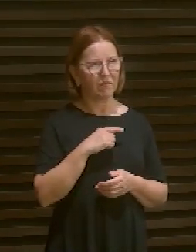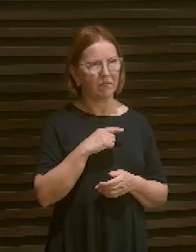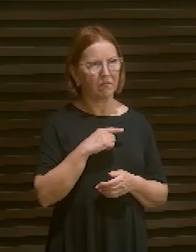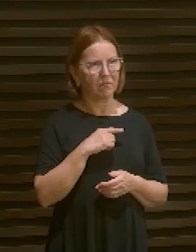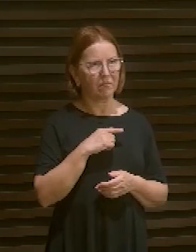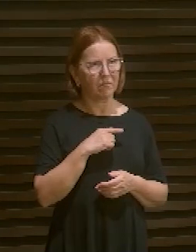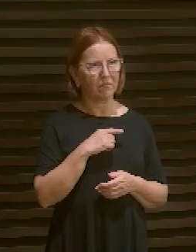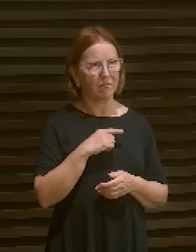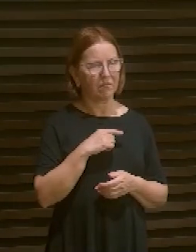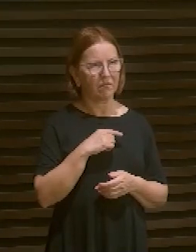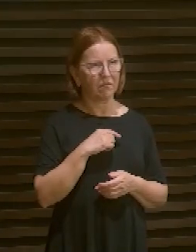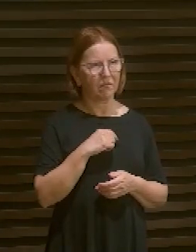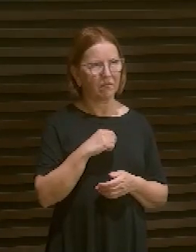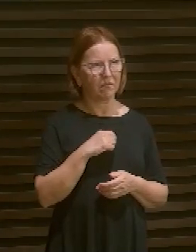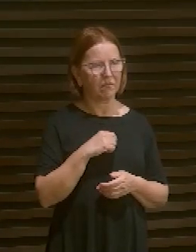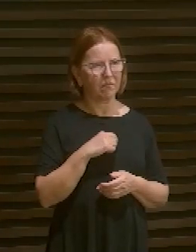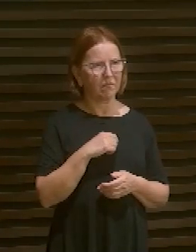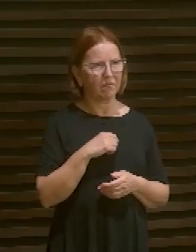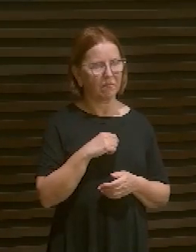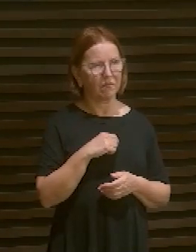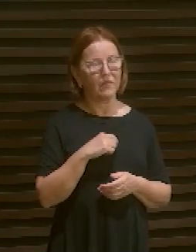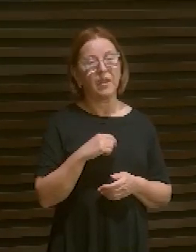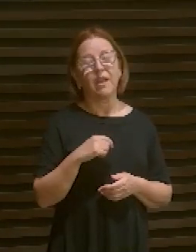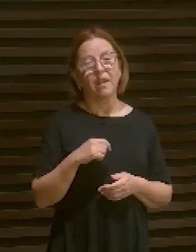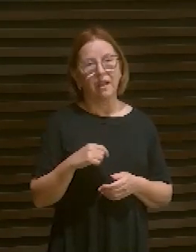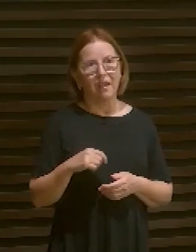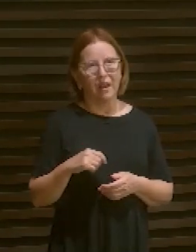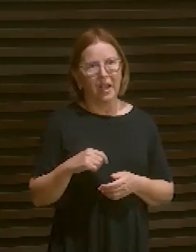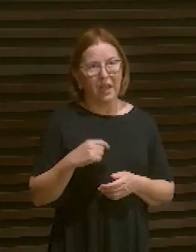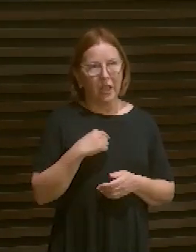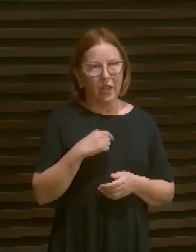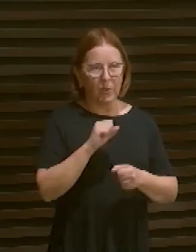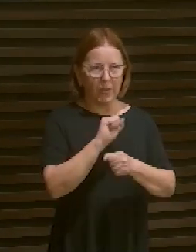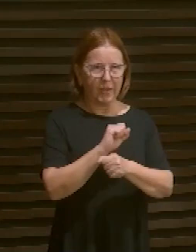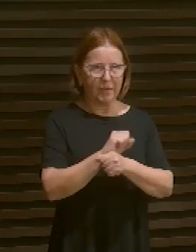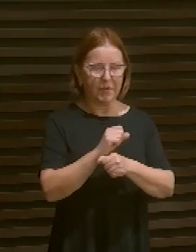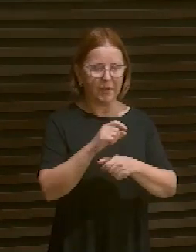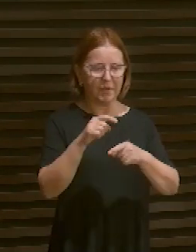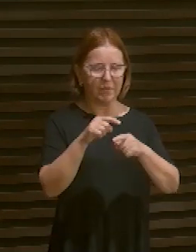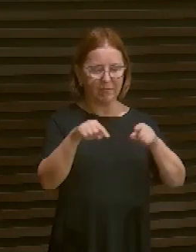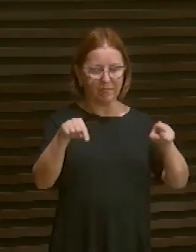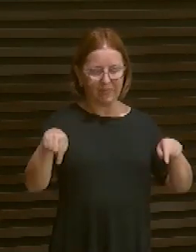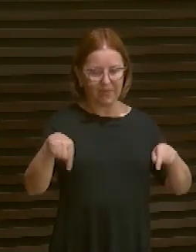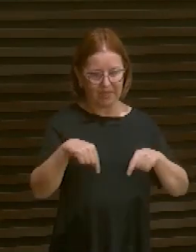sozinho, estava na sala de espera do aeroporto, aguardando o voo.